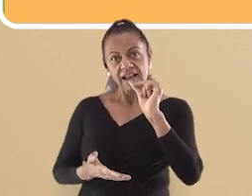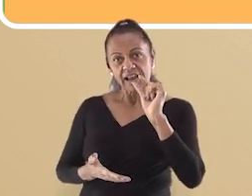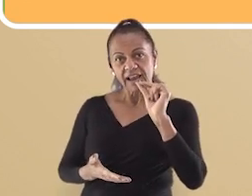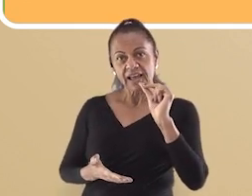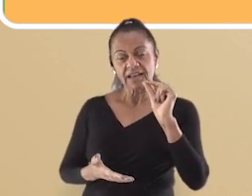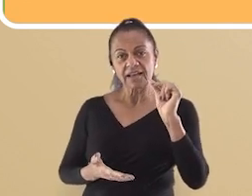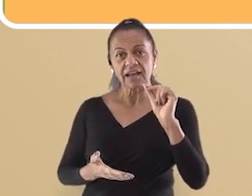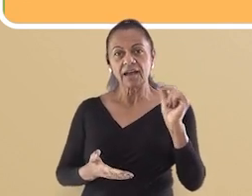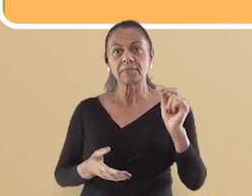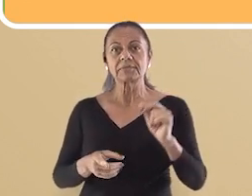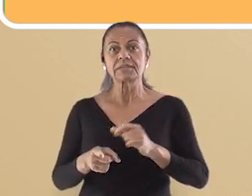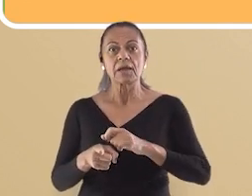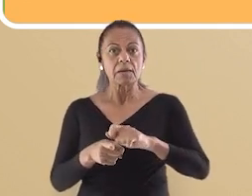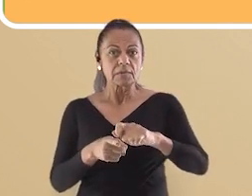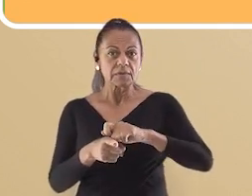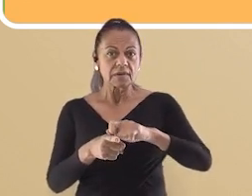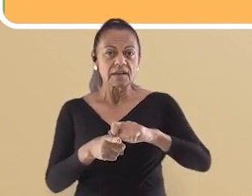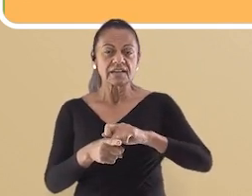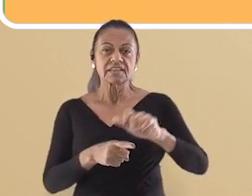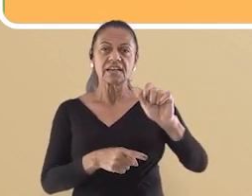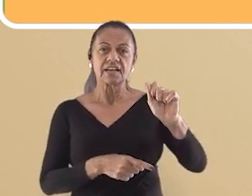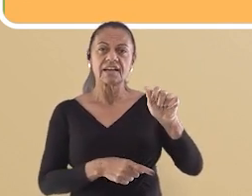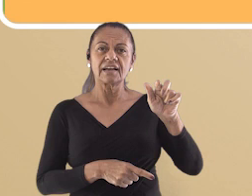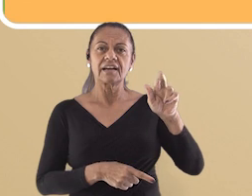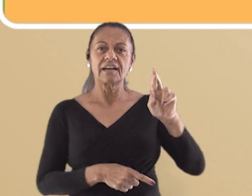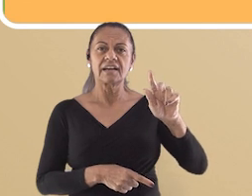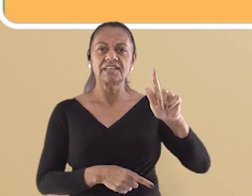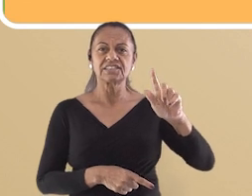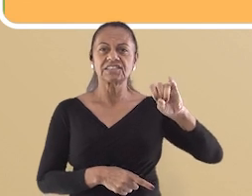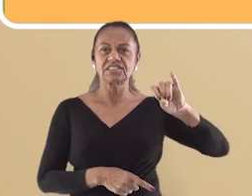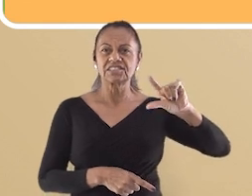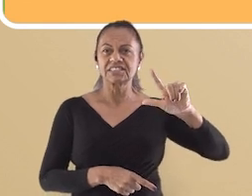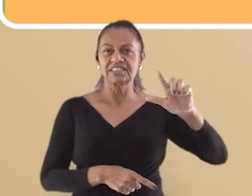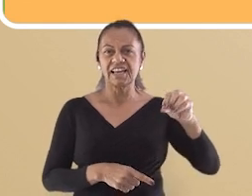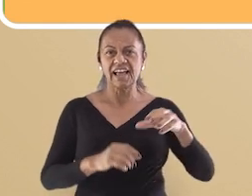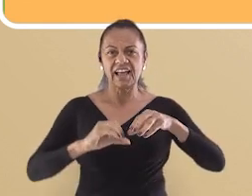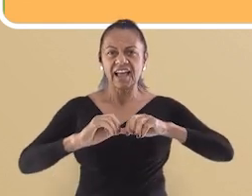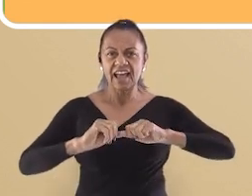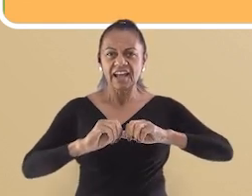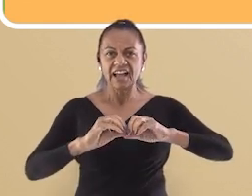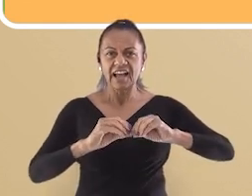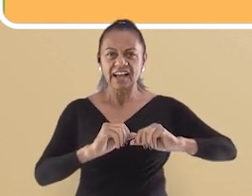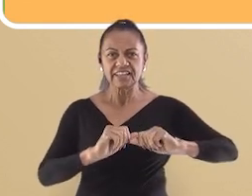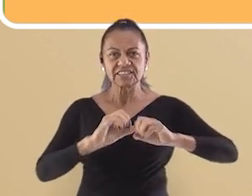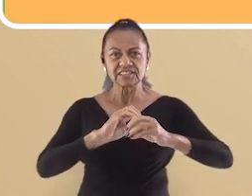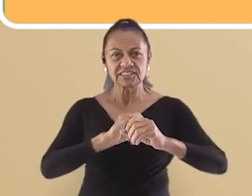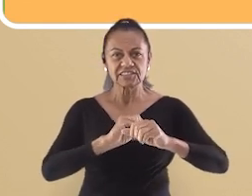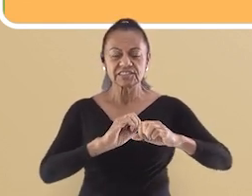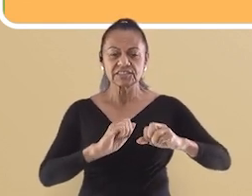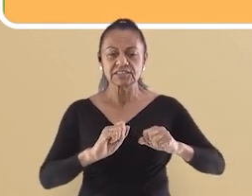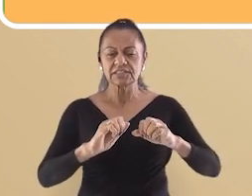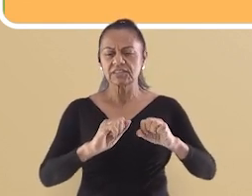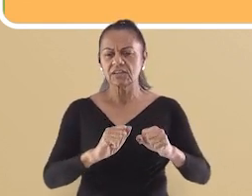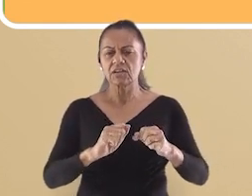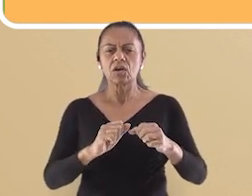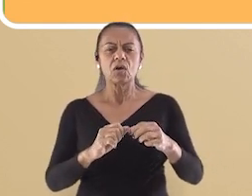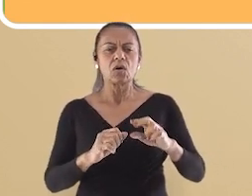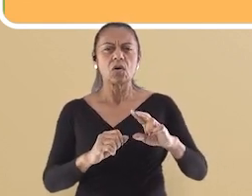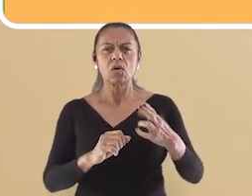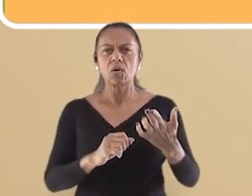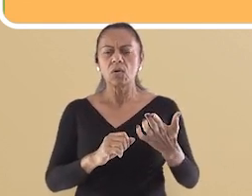borracha, argila ou areia com cola, um dinossauro de brinquedo ou uma concha ou uma folha